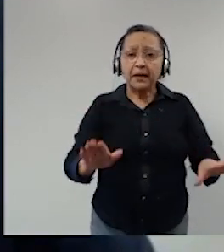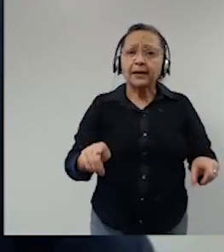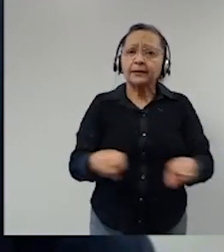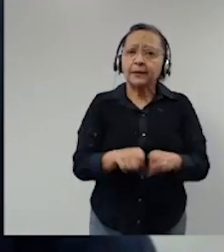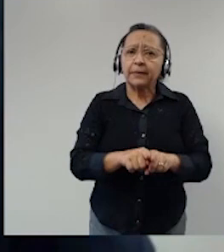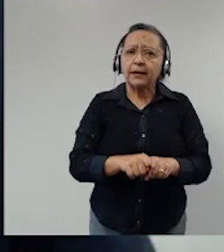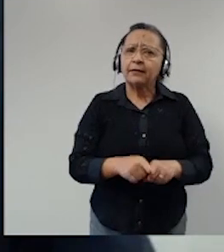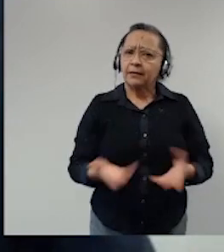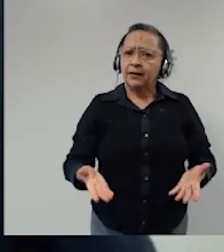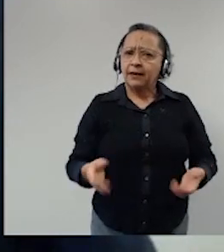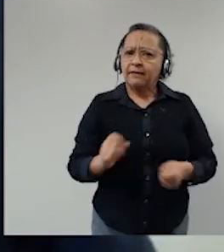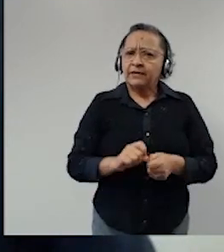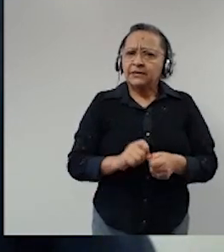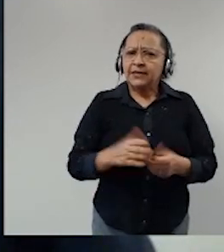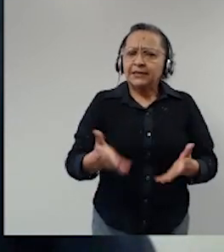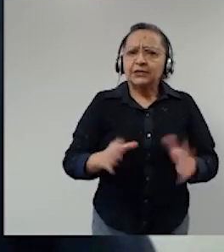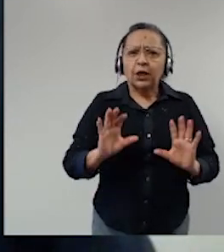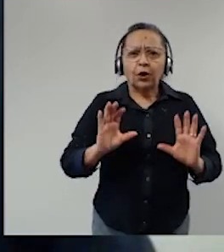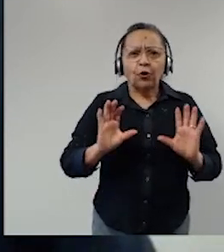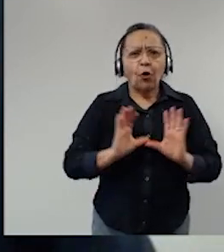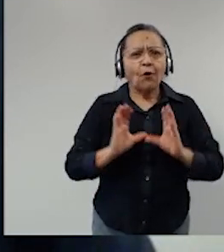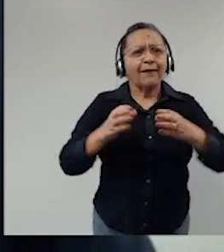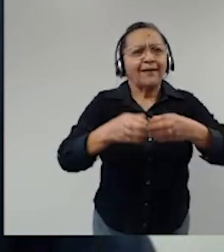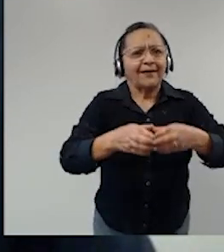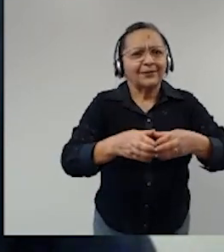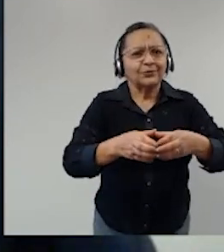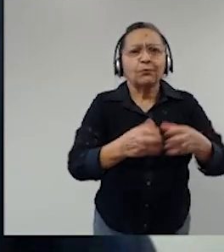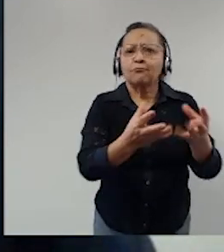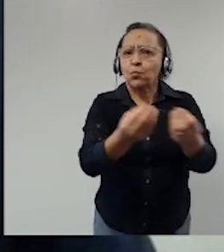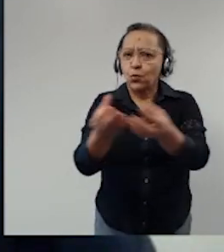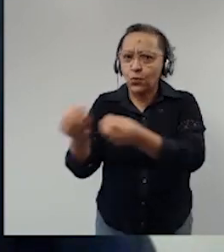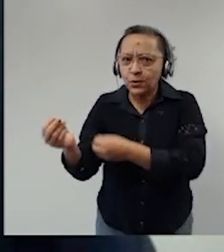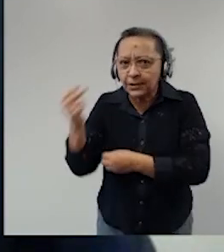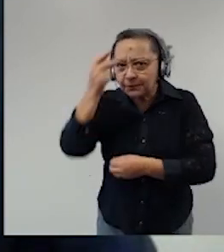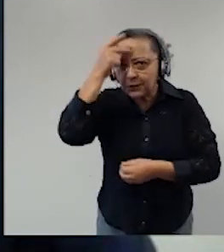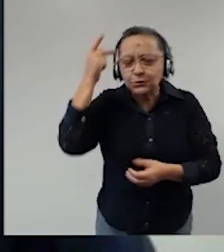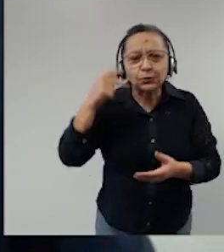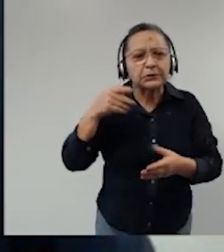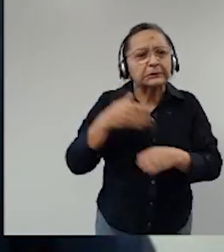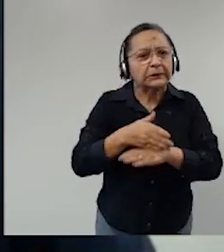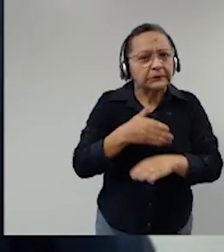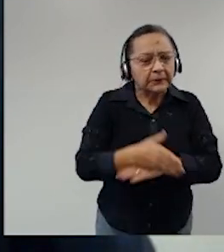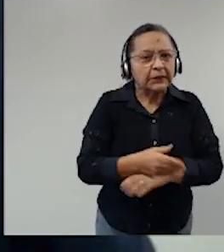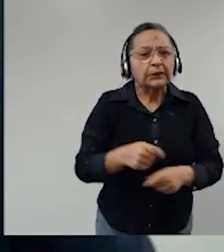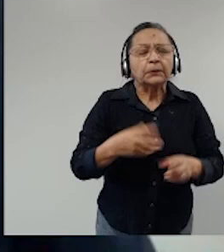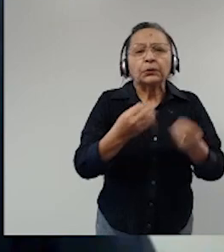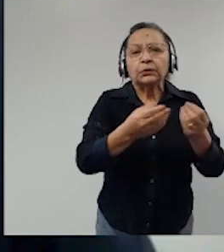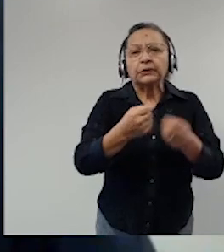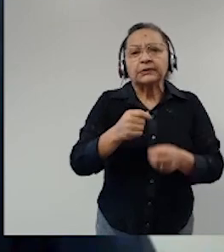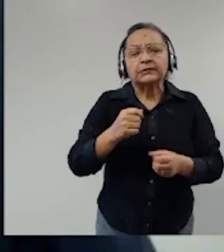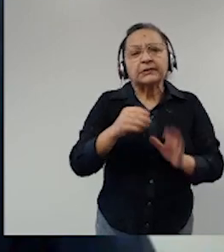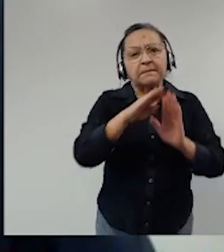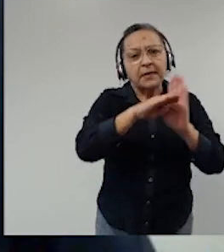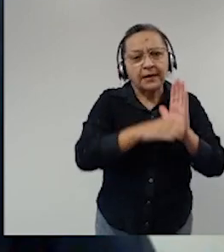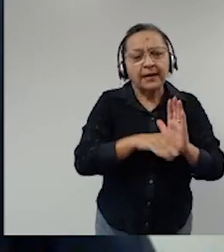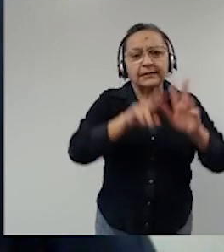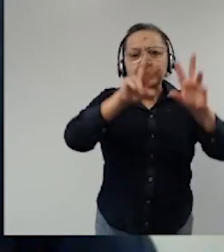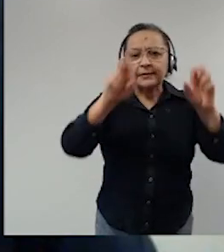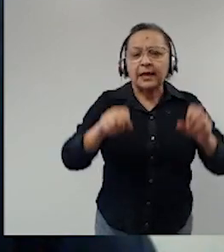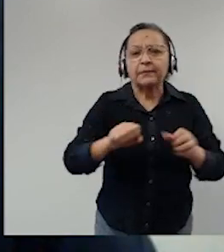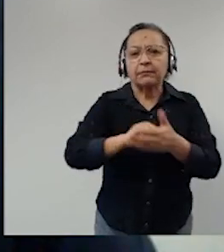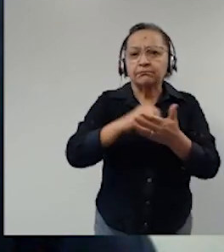congresso com tanta participação e com tantos excelentes resultados, e temos acompanhado já a